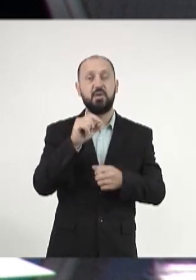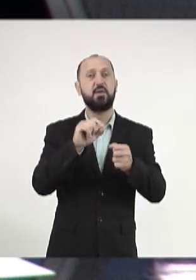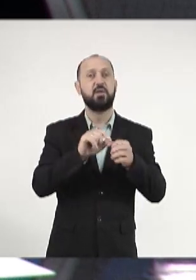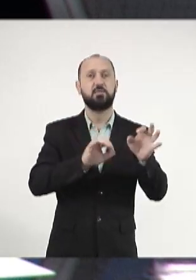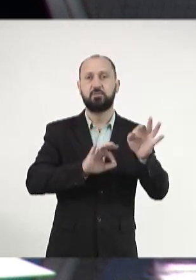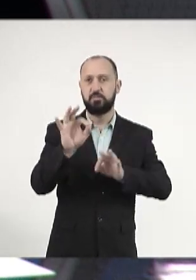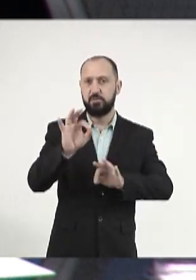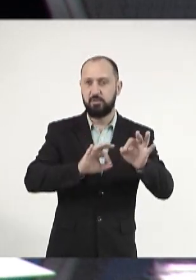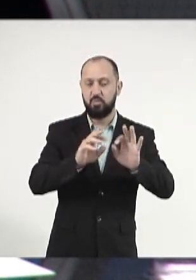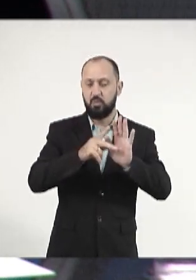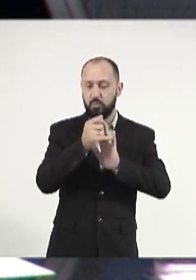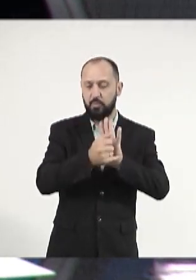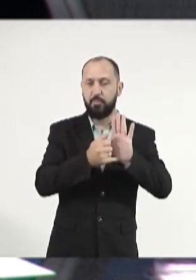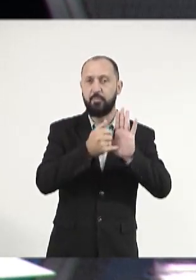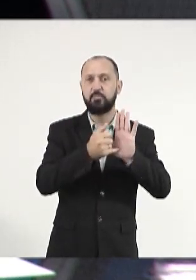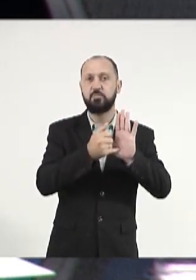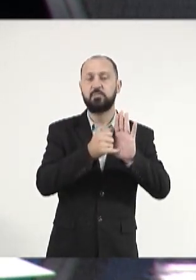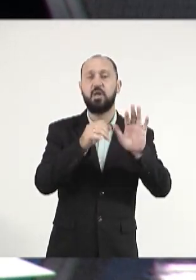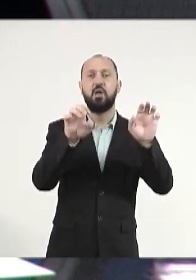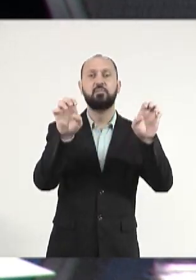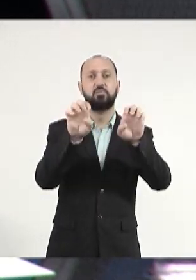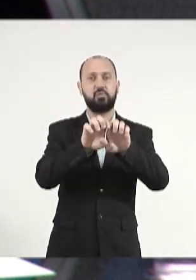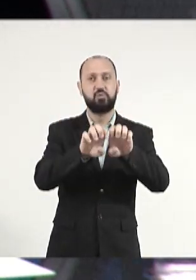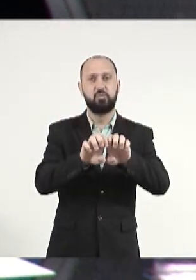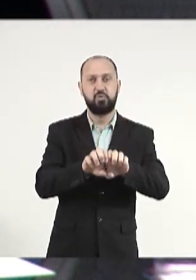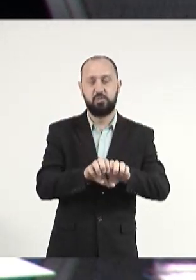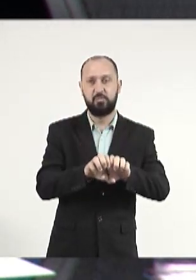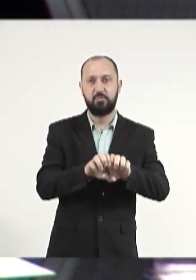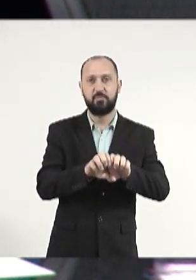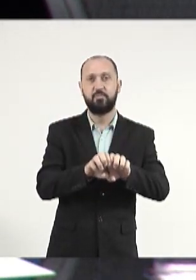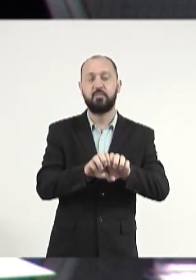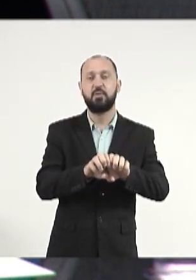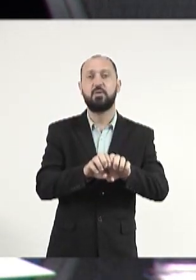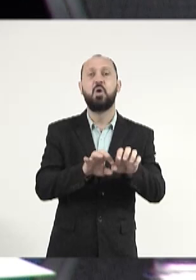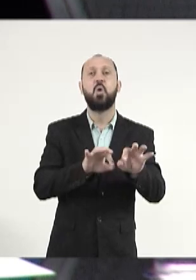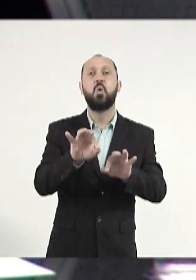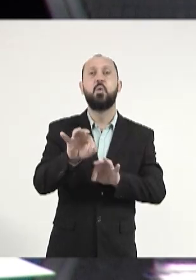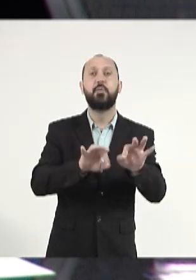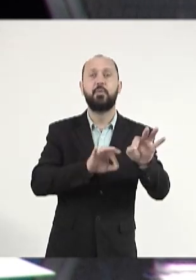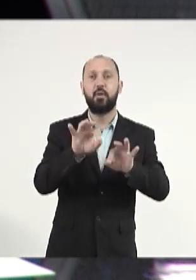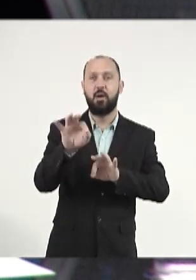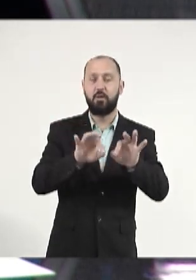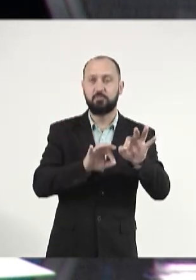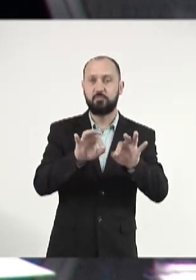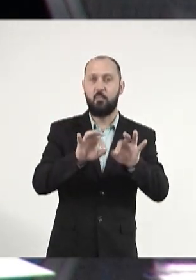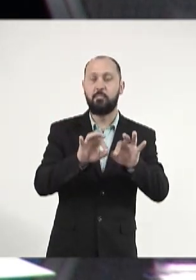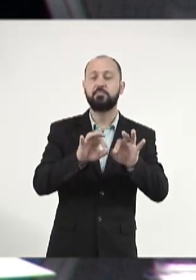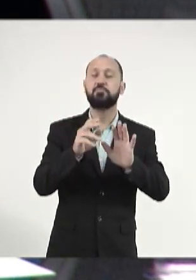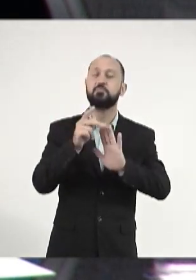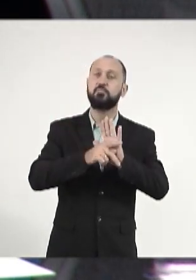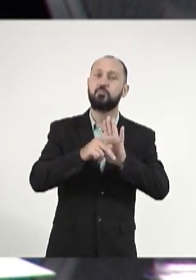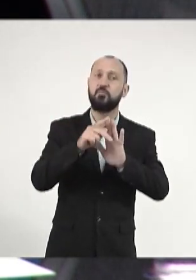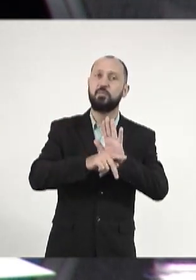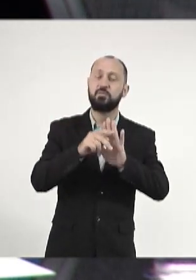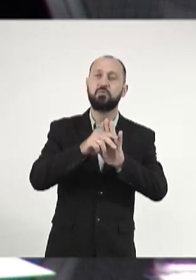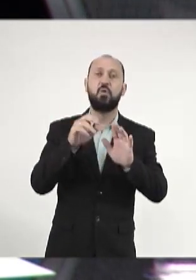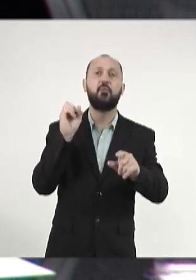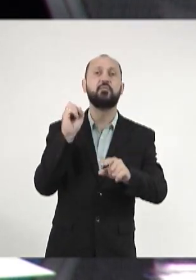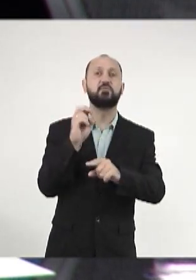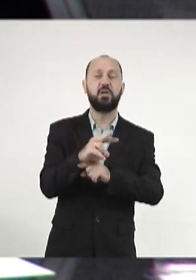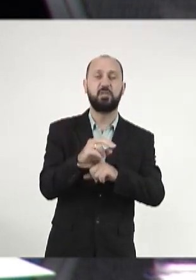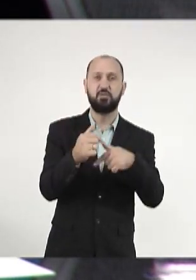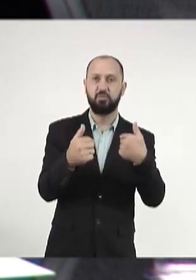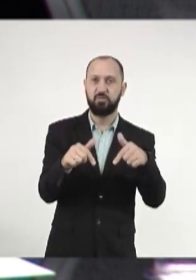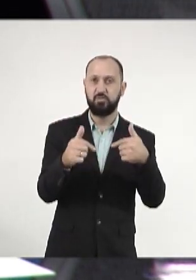seja encaminhado o projeto de reestruturação e reorganização do plano de cargos e